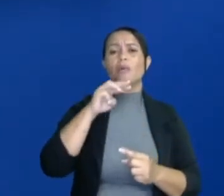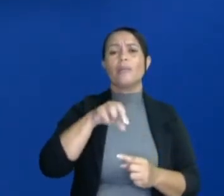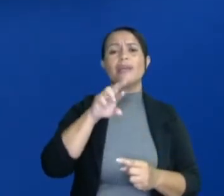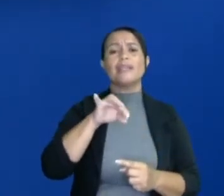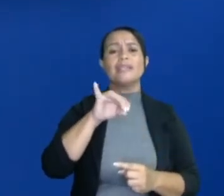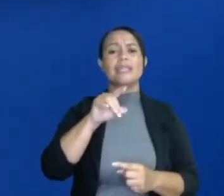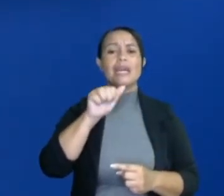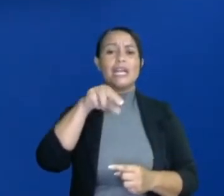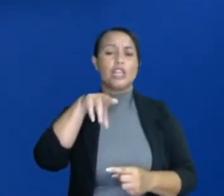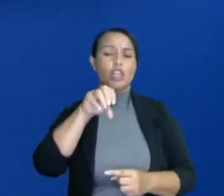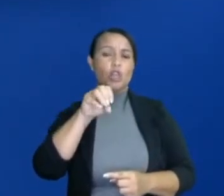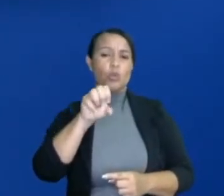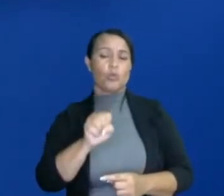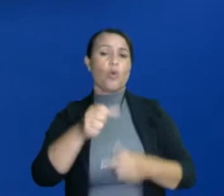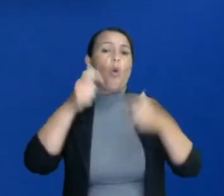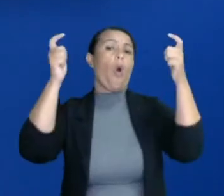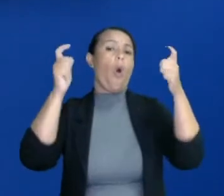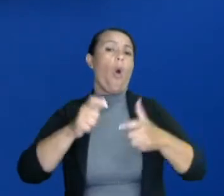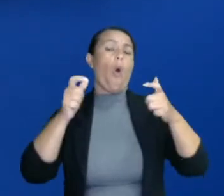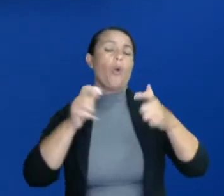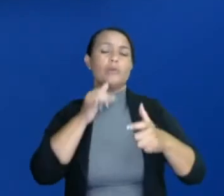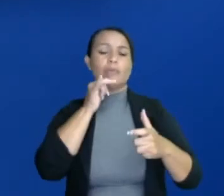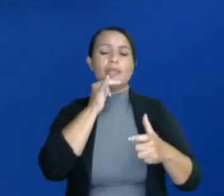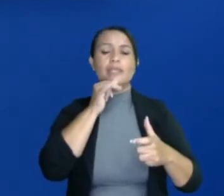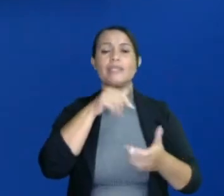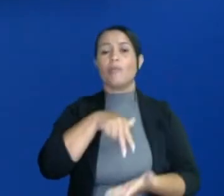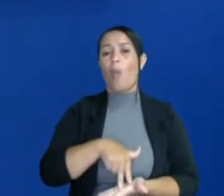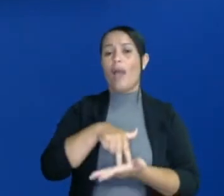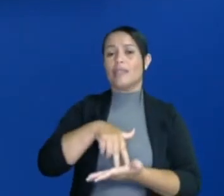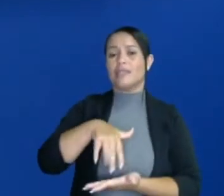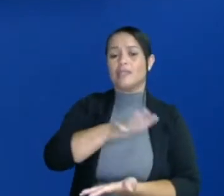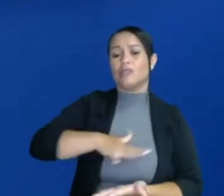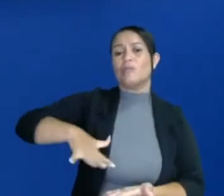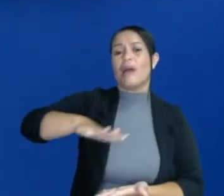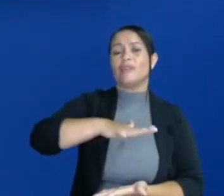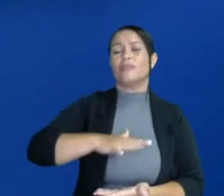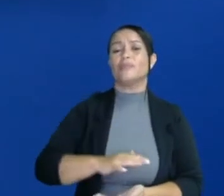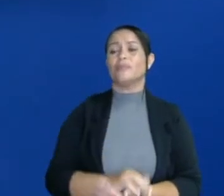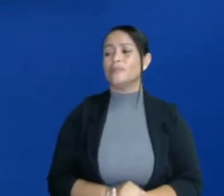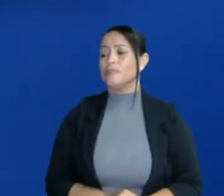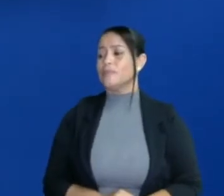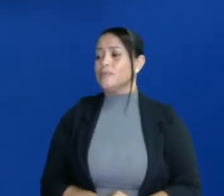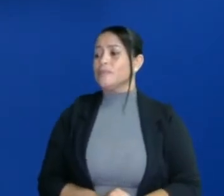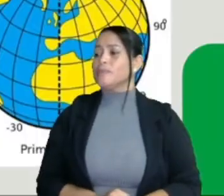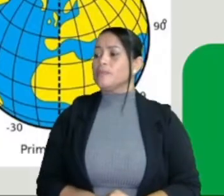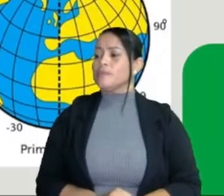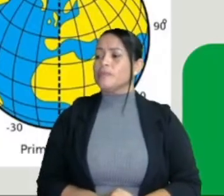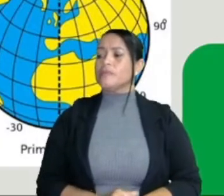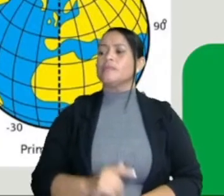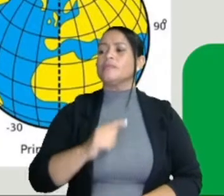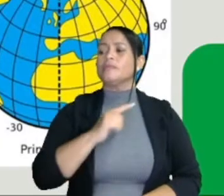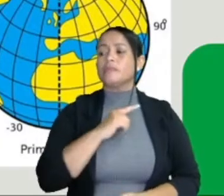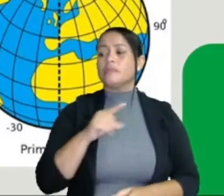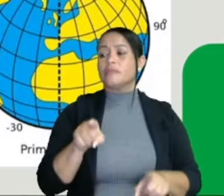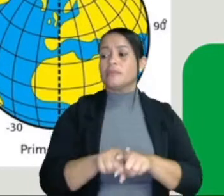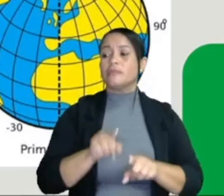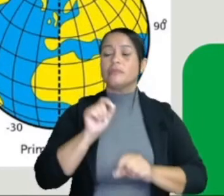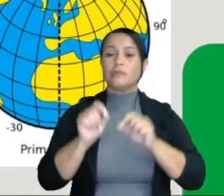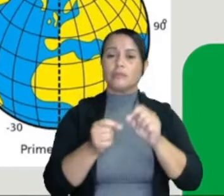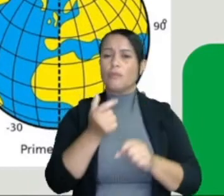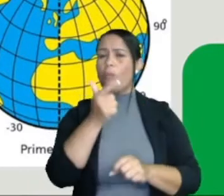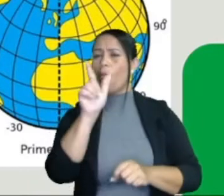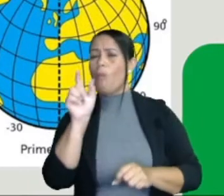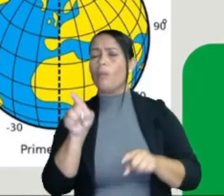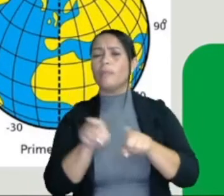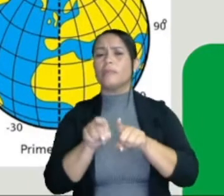corresponderia exatamente à sua localização no espaço geográfico, tá bom? Aí aqui a gente vai ter uma outra